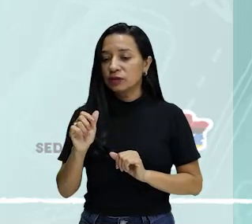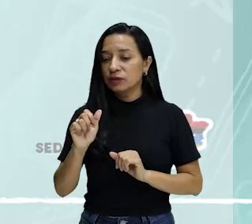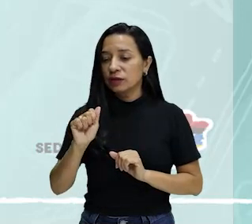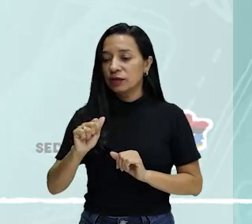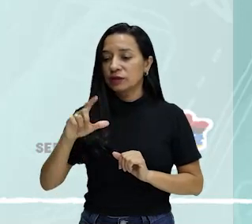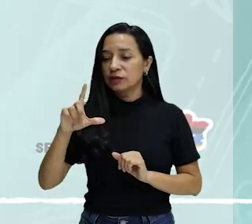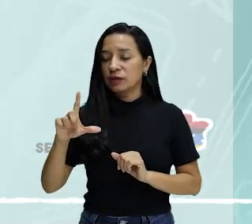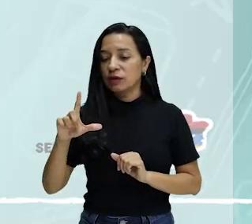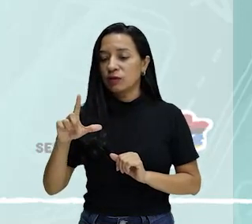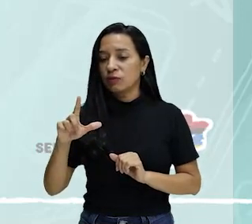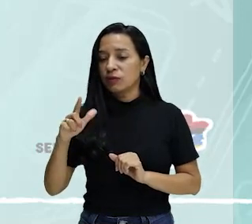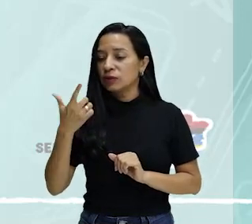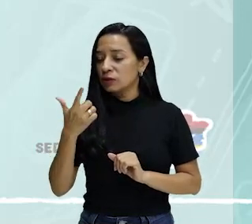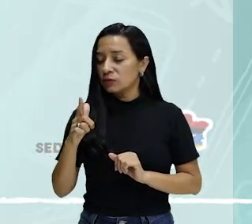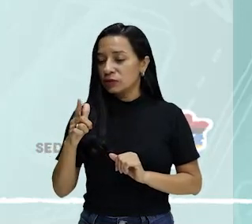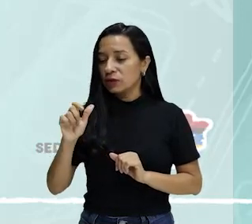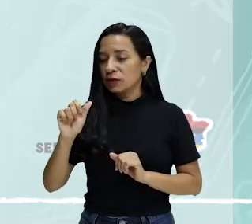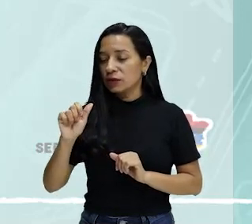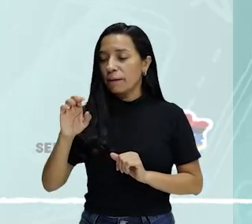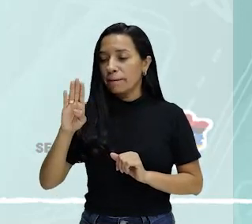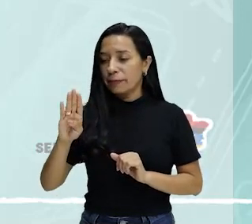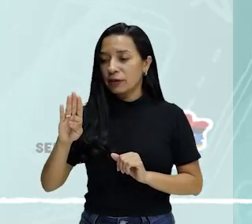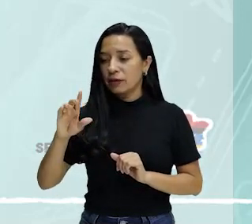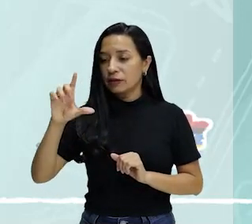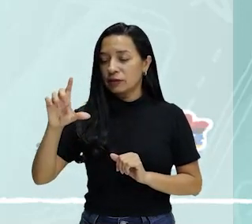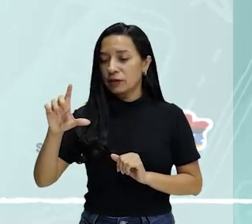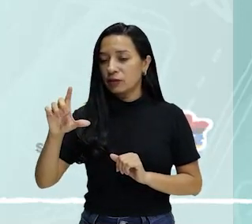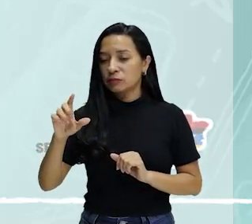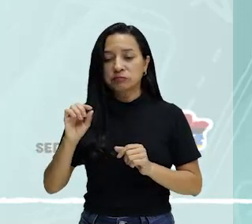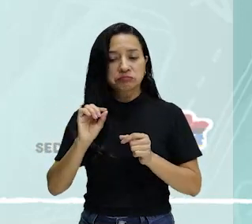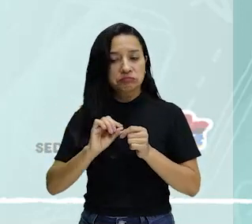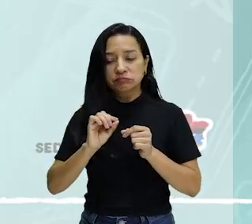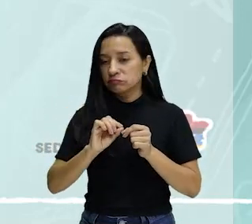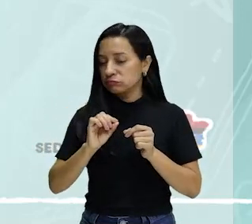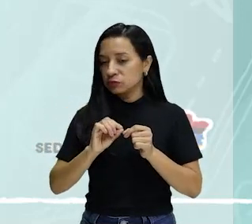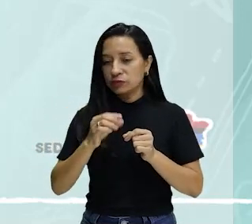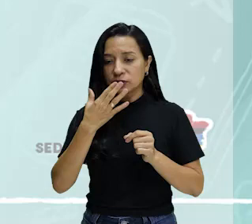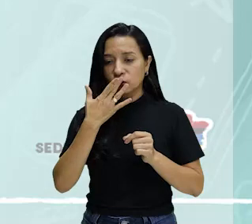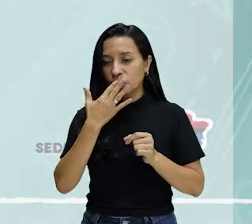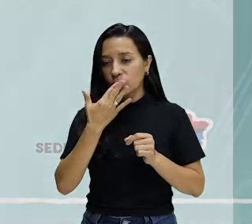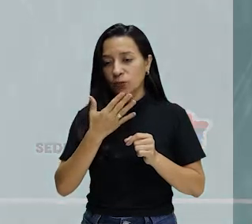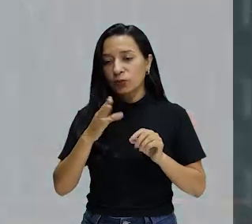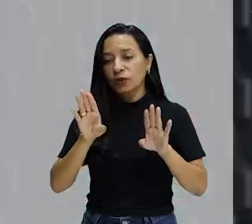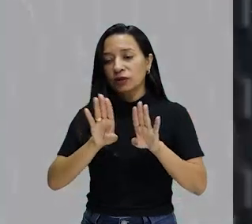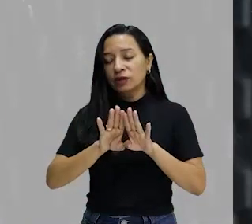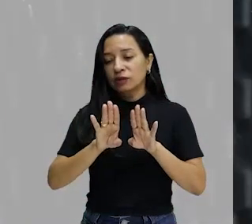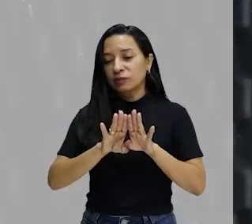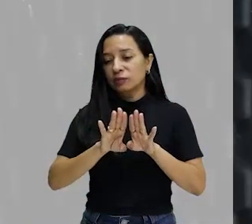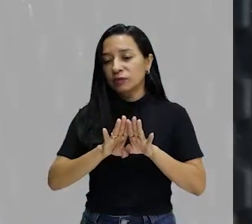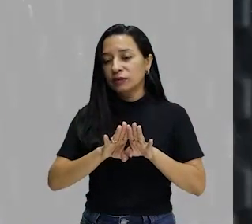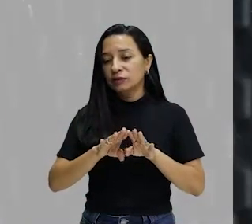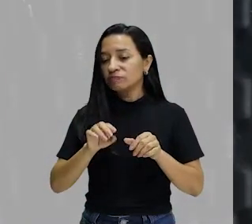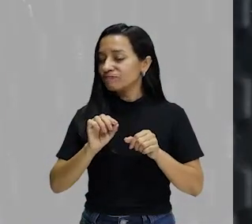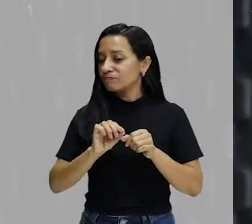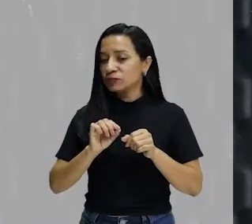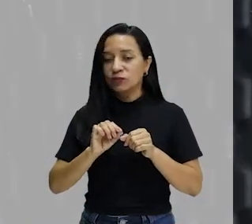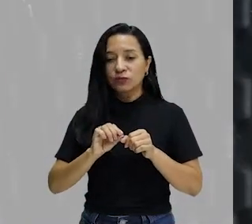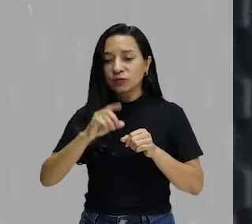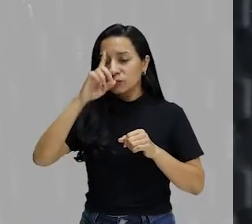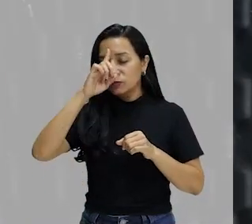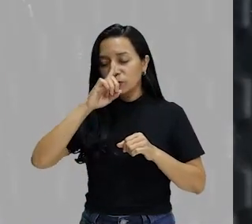e se ele não tiver o alelo Bzão, ele não vai produzir melanina e ele também não vai produzir o pigmento